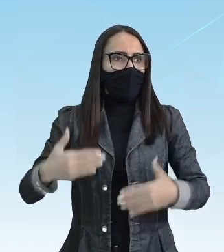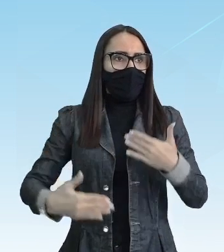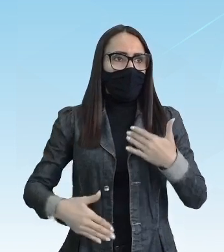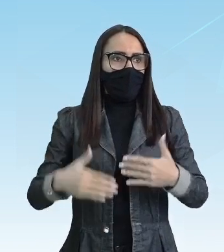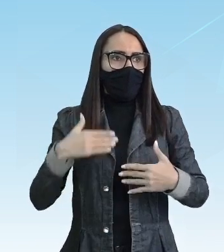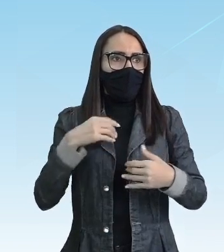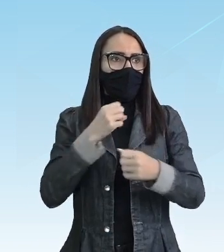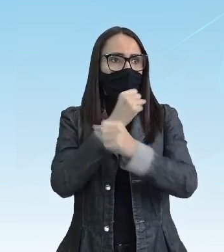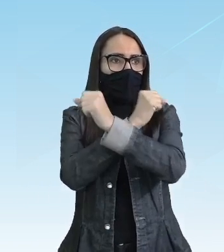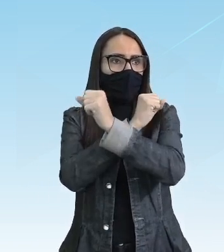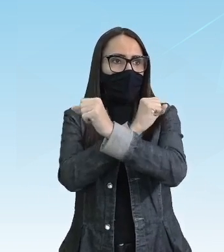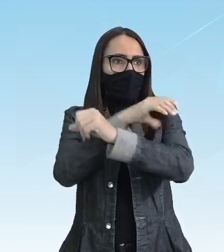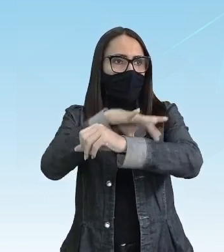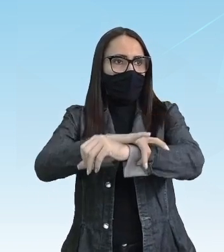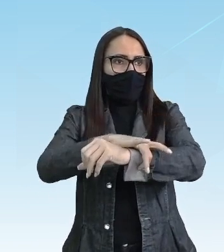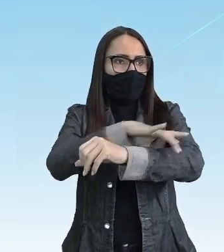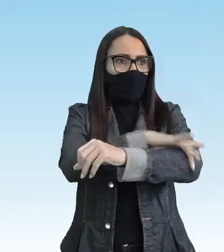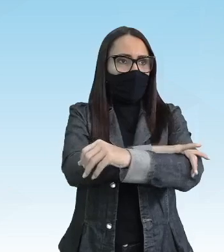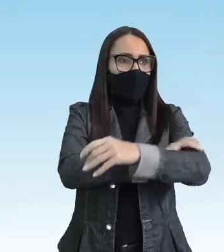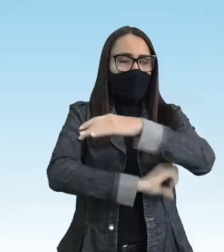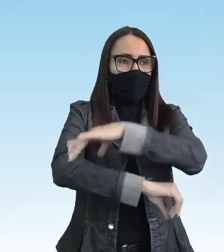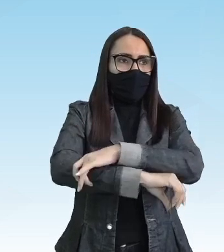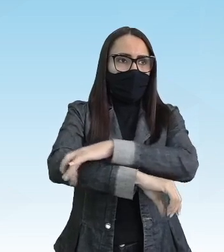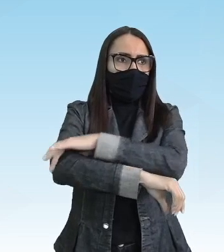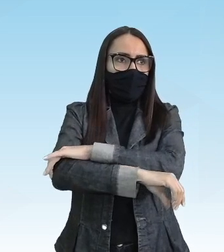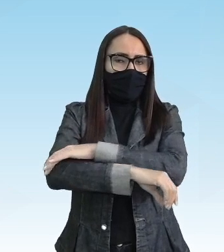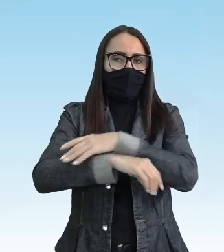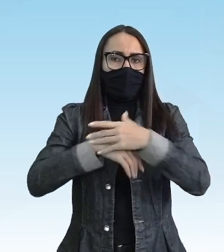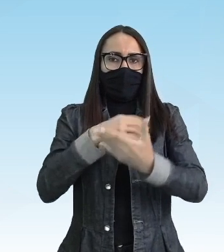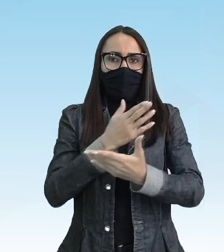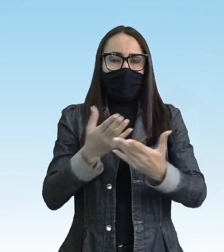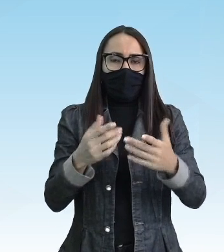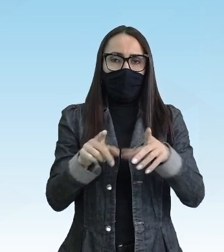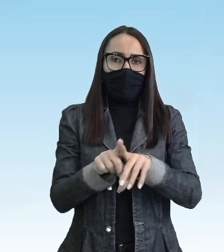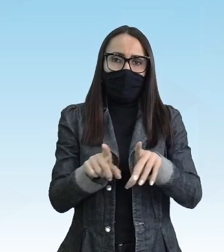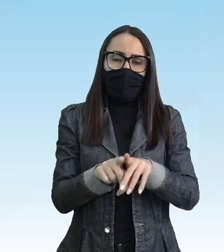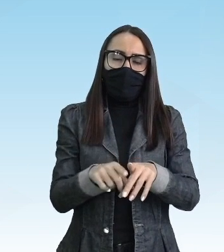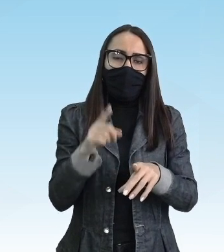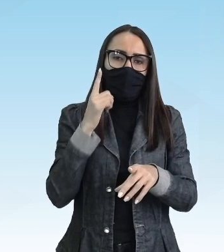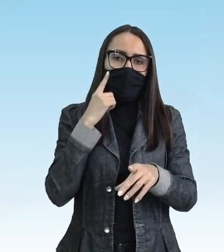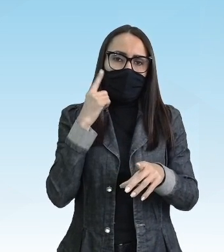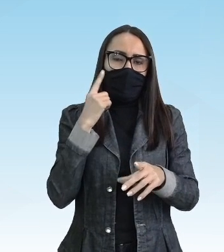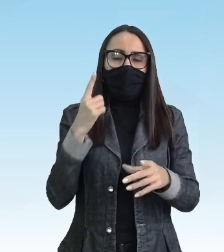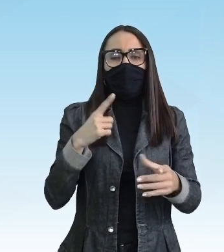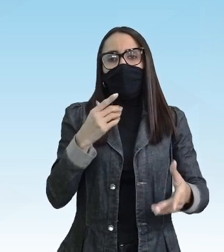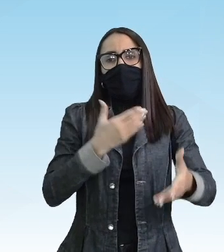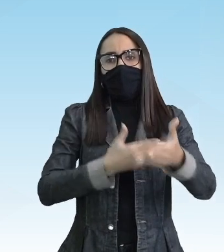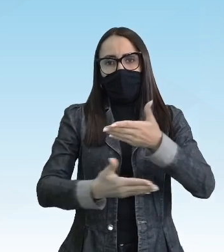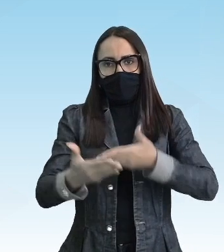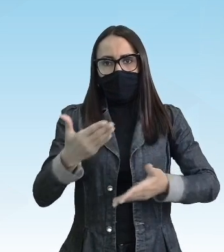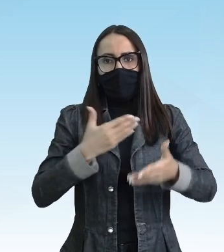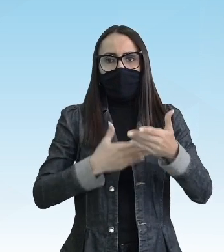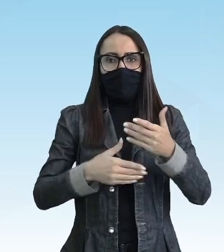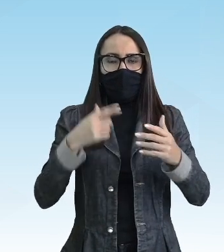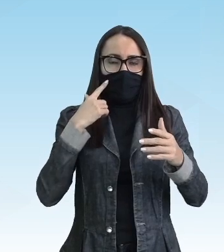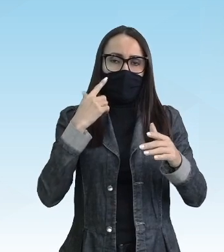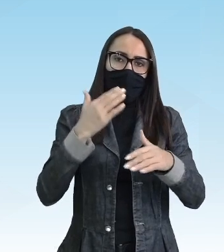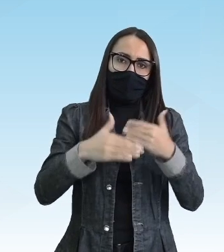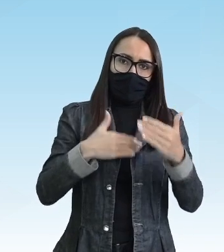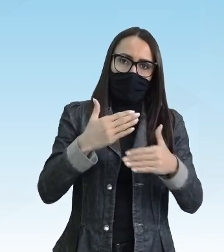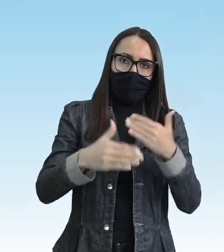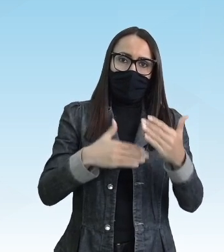óssea. Já os osteoclastos estão relacionados com o processo